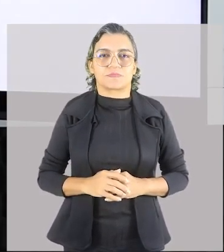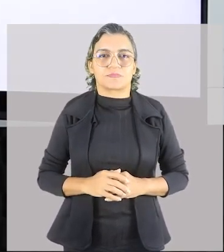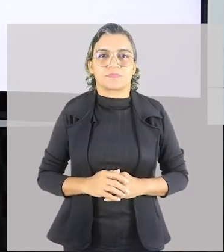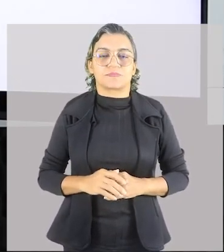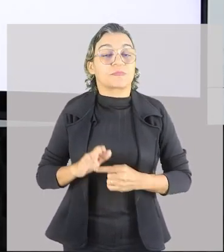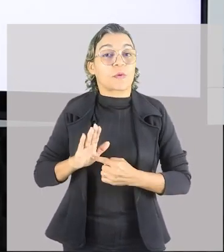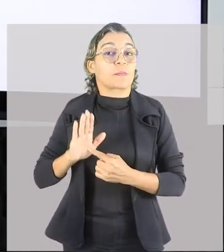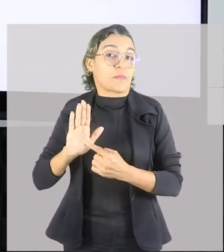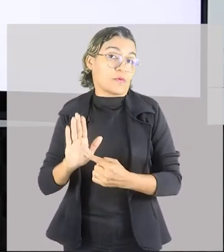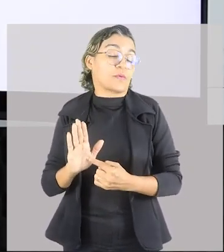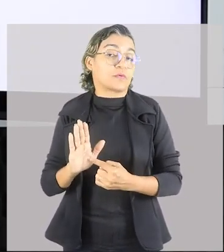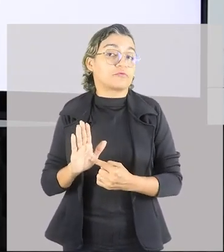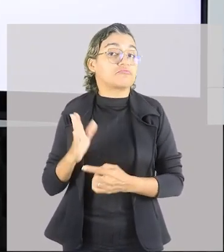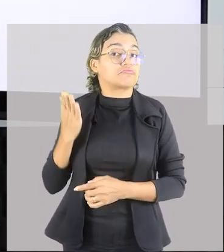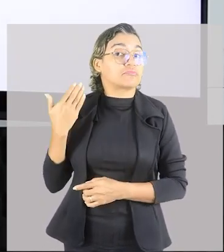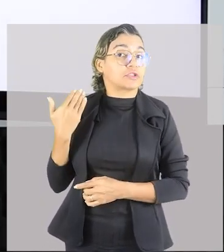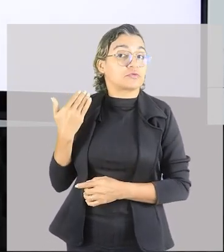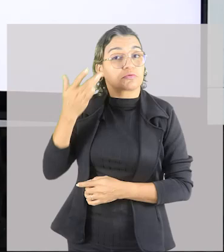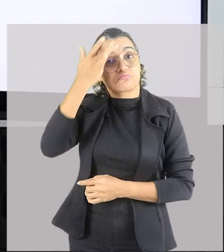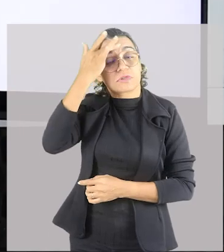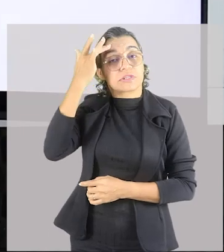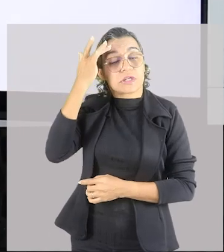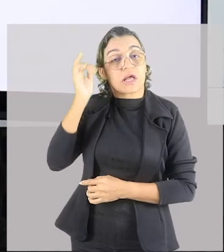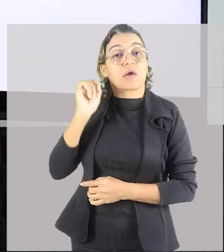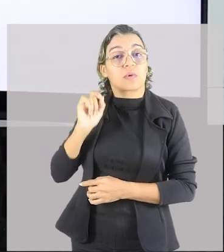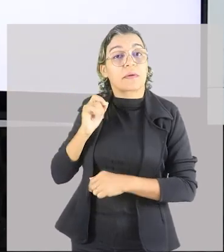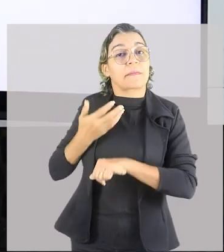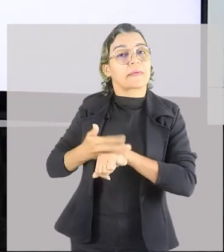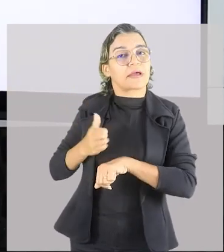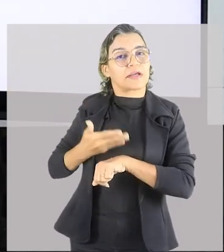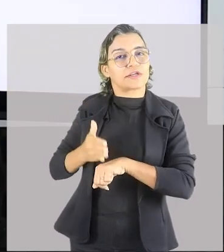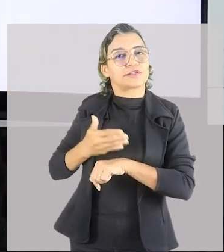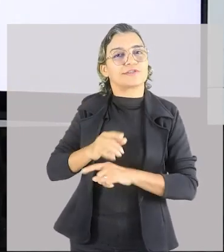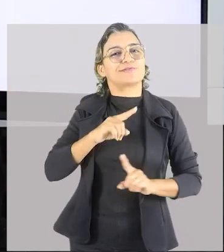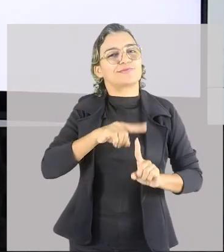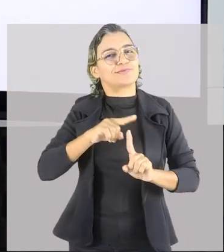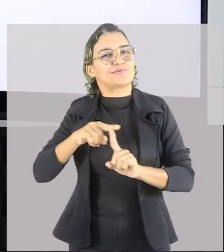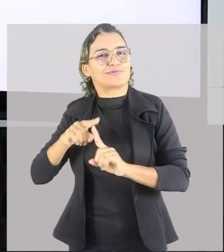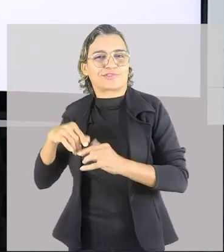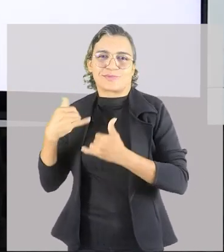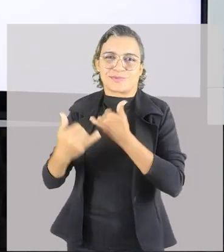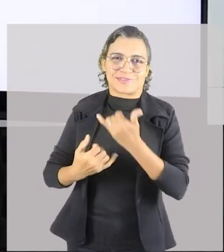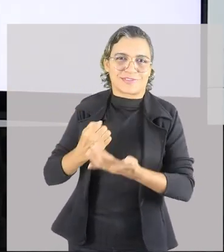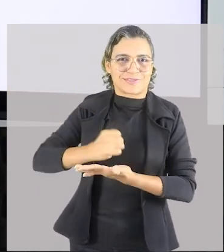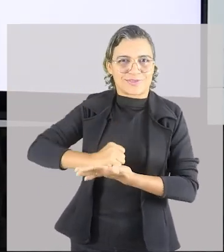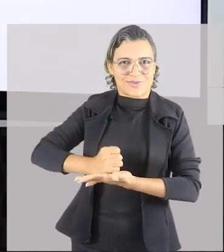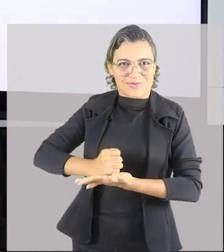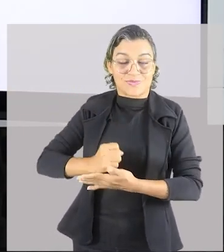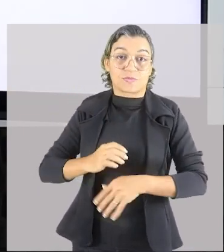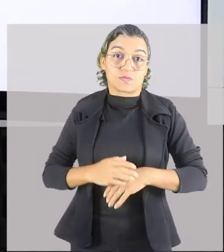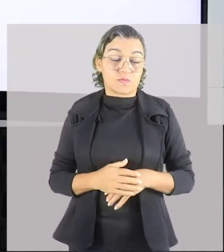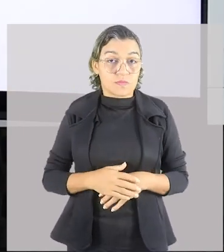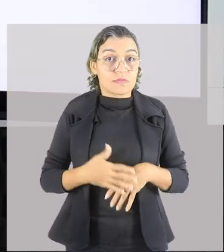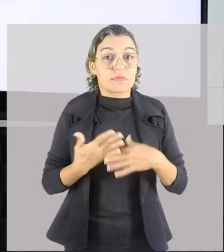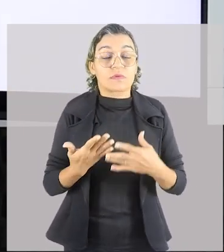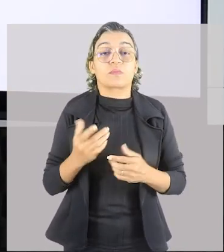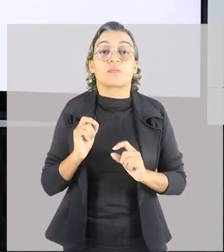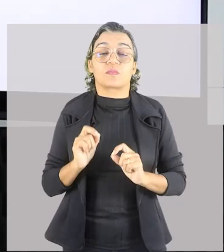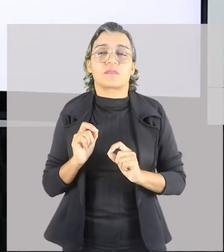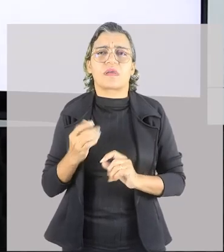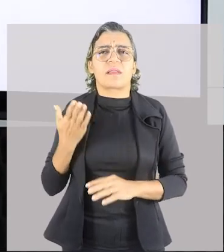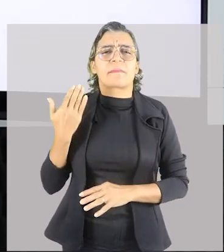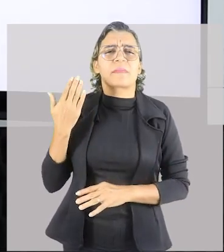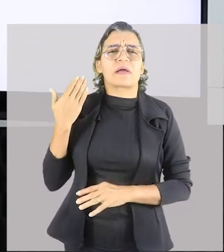que aqueles indivíduos eles estavam praticando algum tipo de jogo. Tá? E aí, então, desde